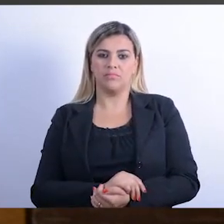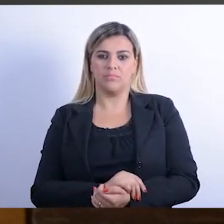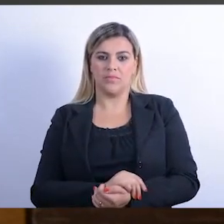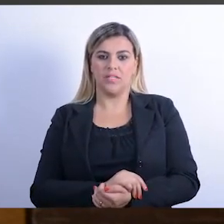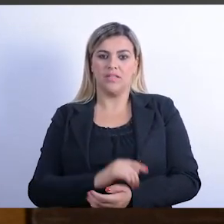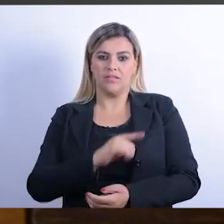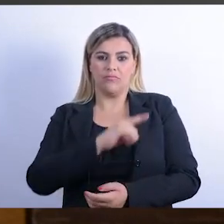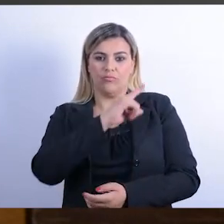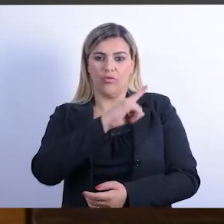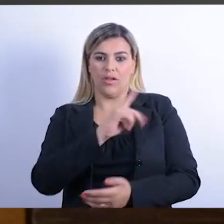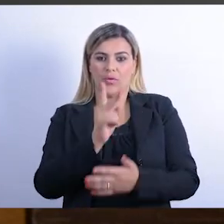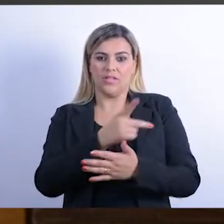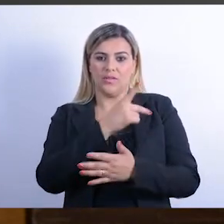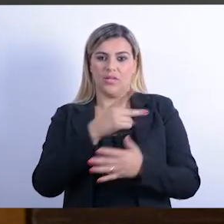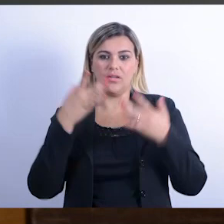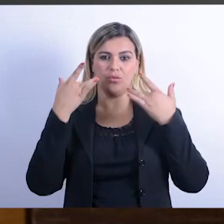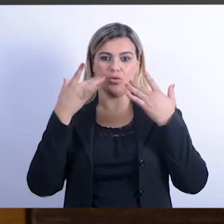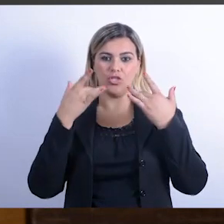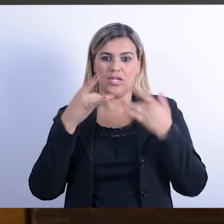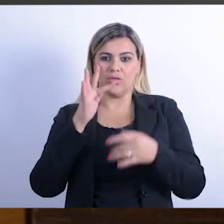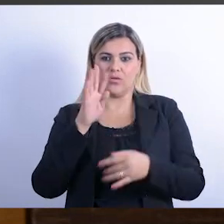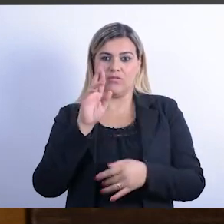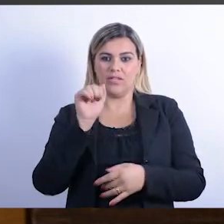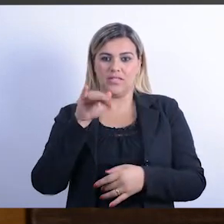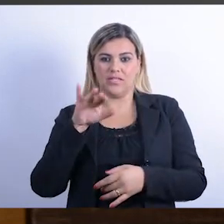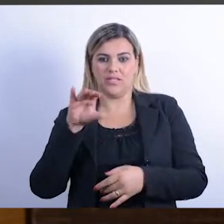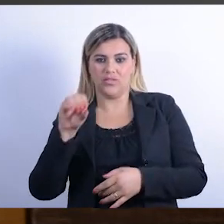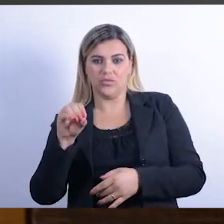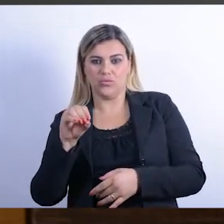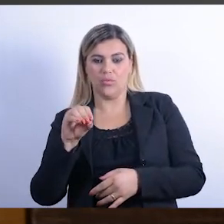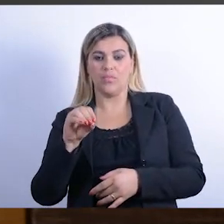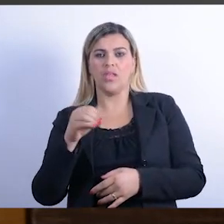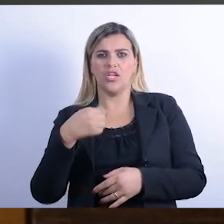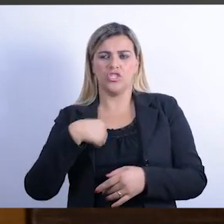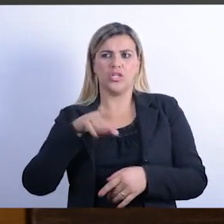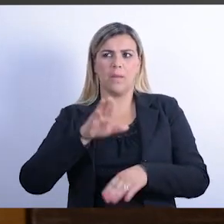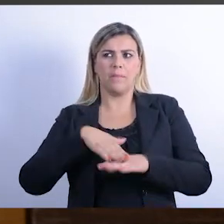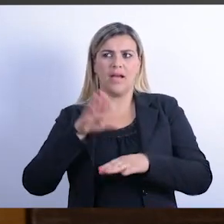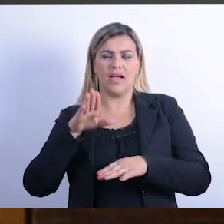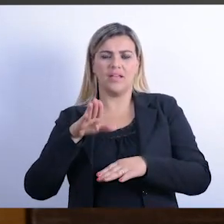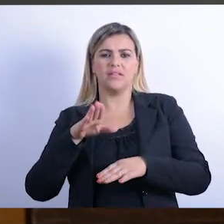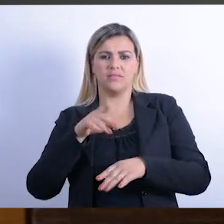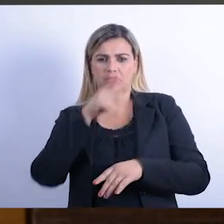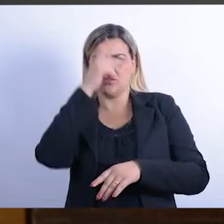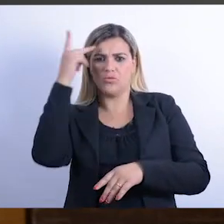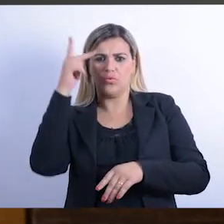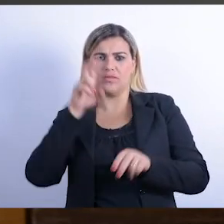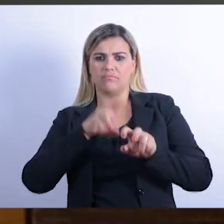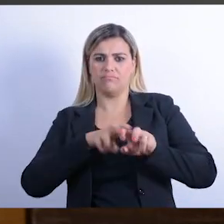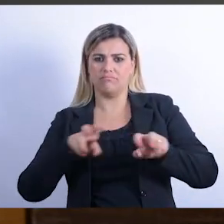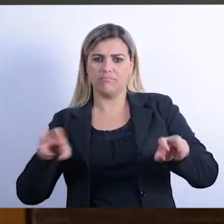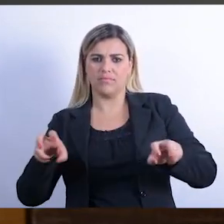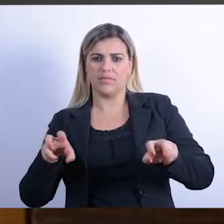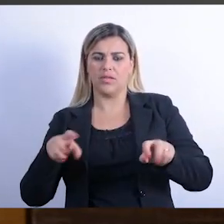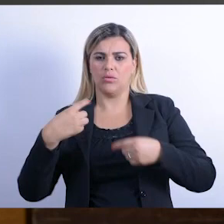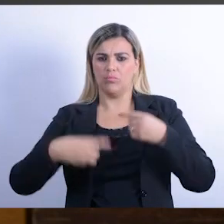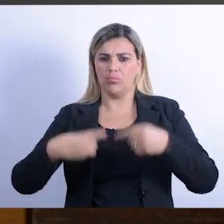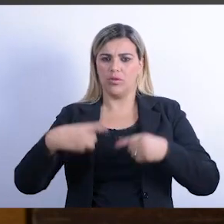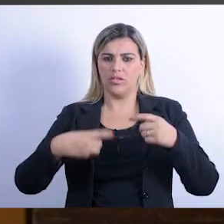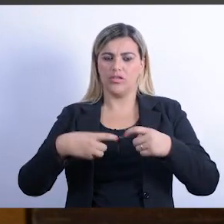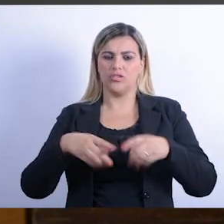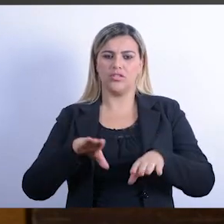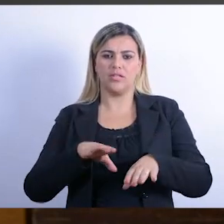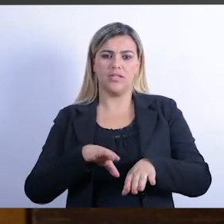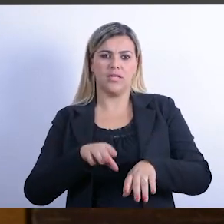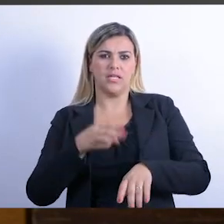inclusive foi no Teatro Francisco Nunes, eu era homenageado da turma, tinha mais gente assentado nas mesas